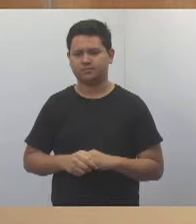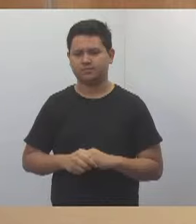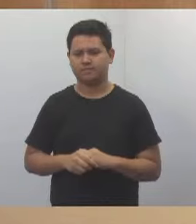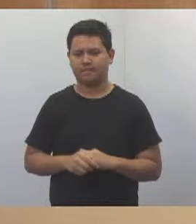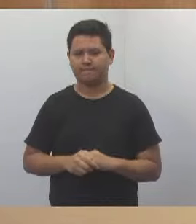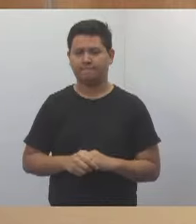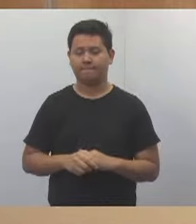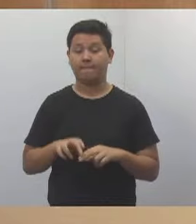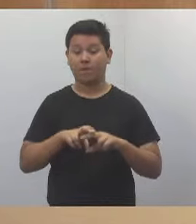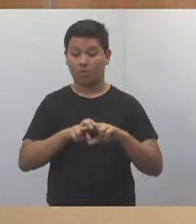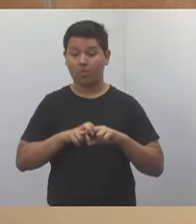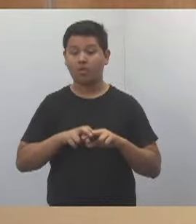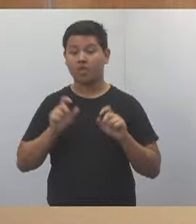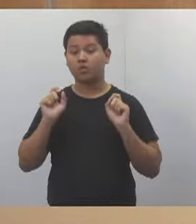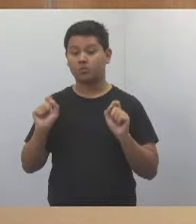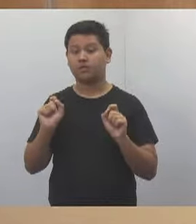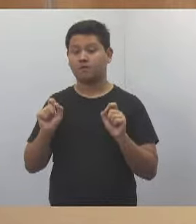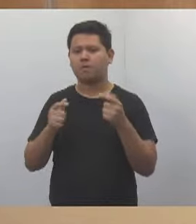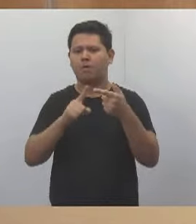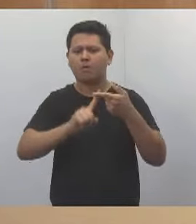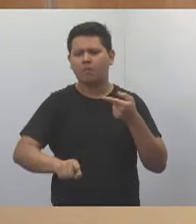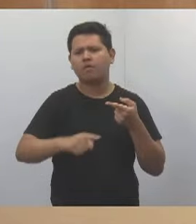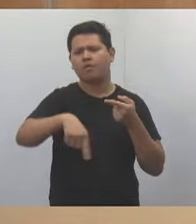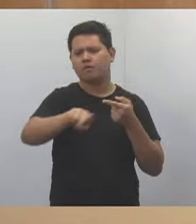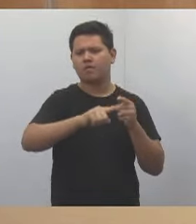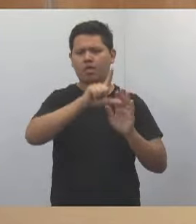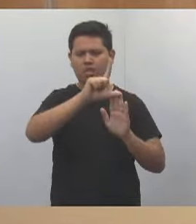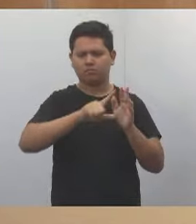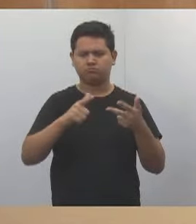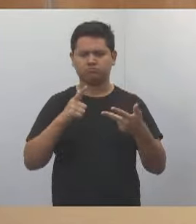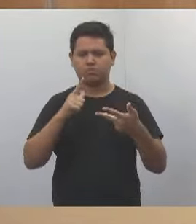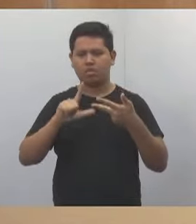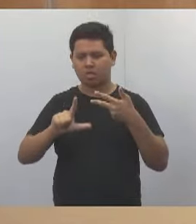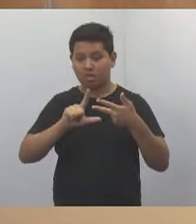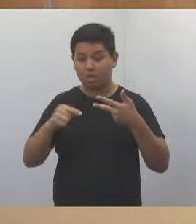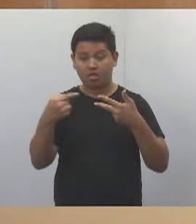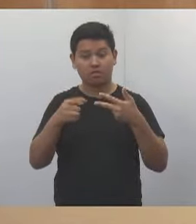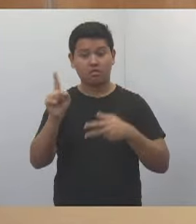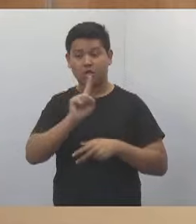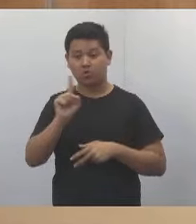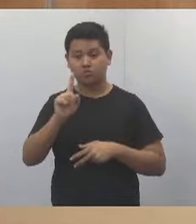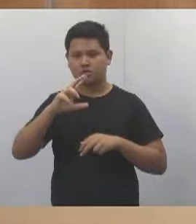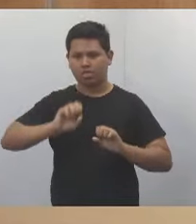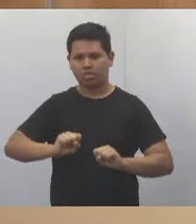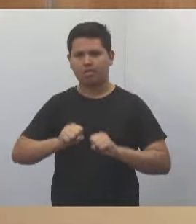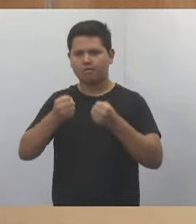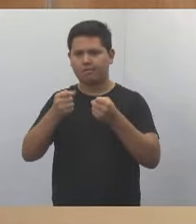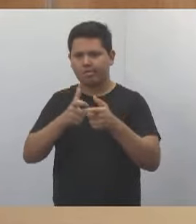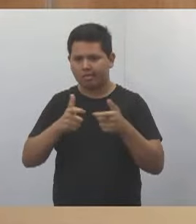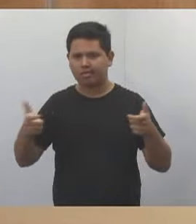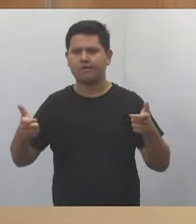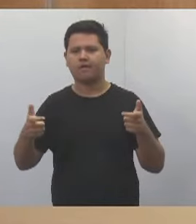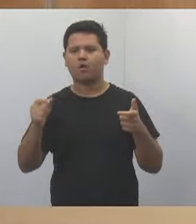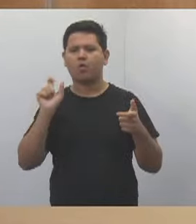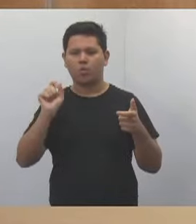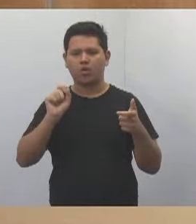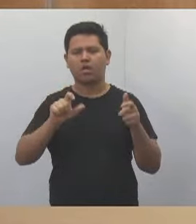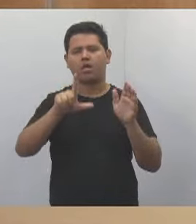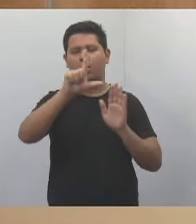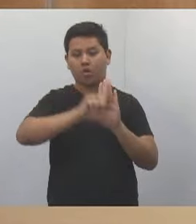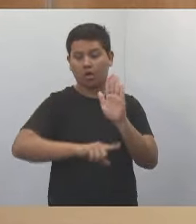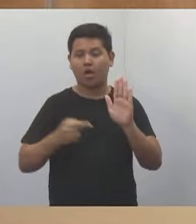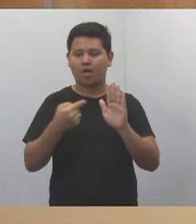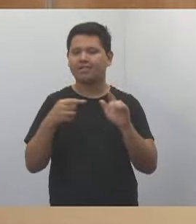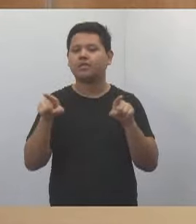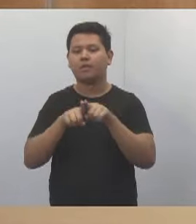Portanto, a inserção dessa proibição na legislação municipal não só fortalece o arcabouço legal existente,